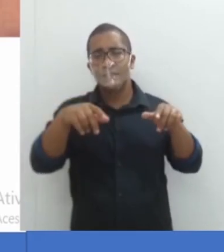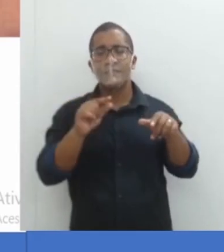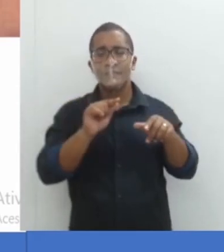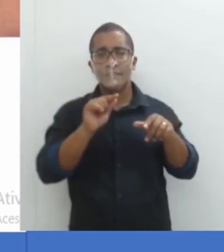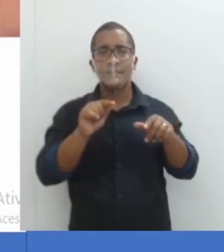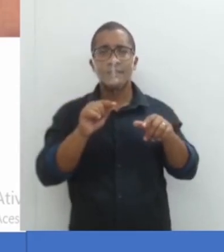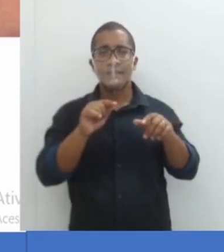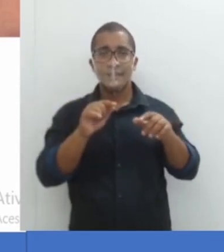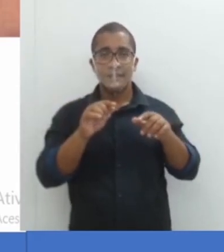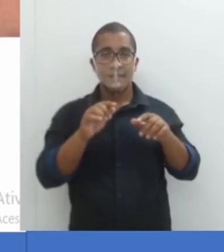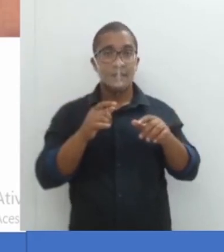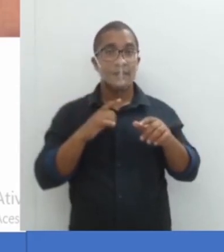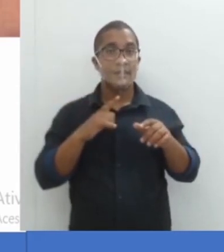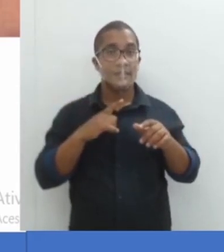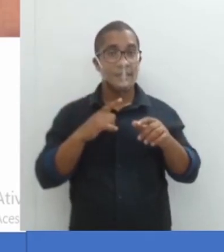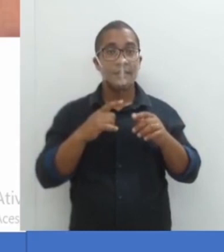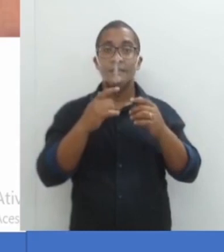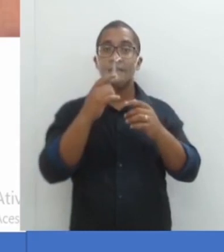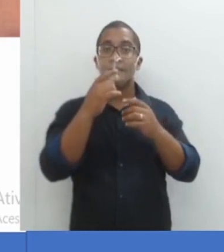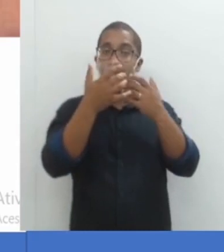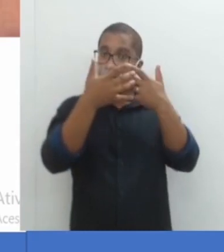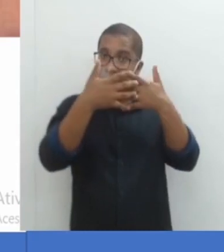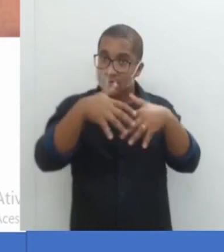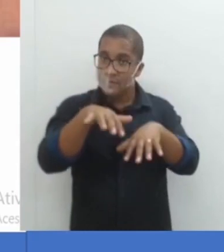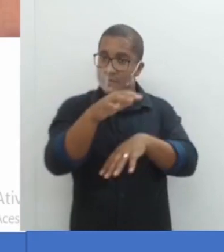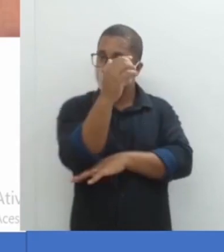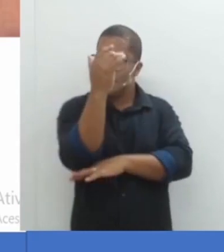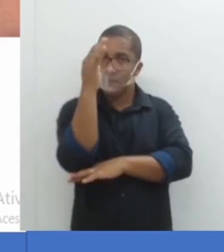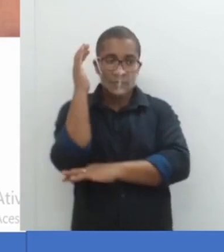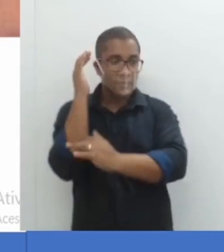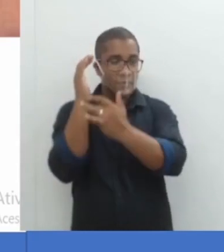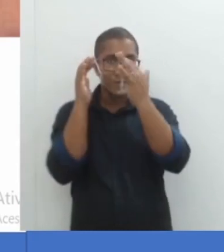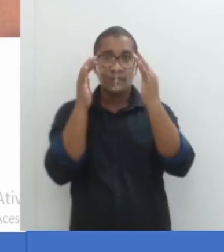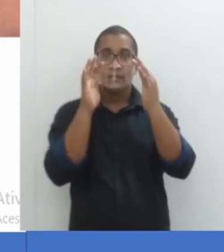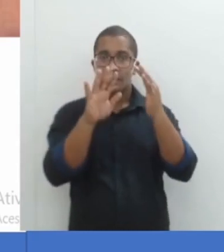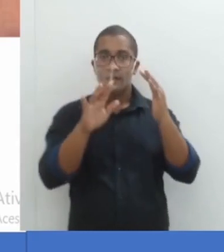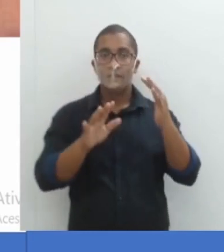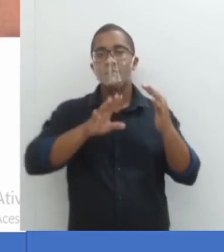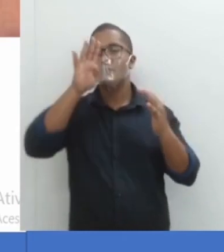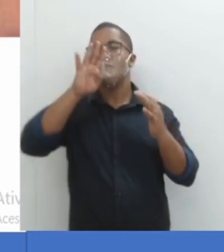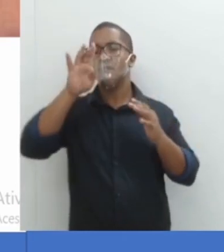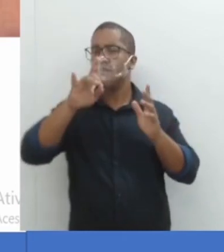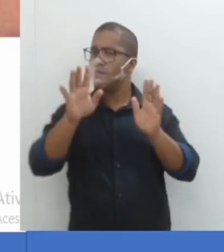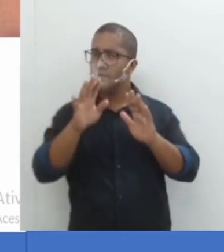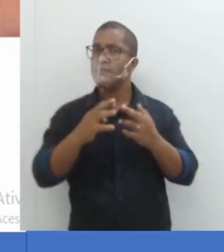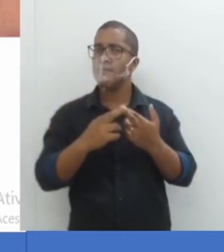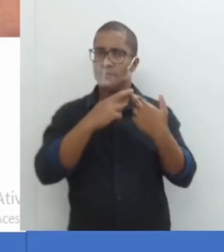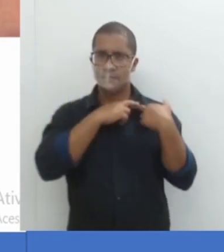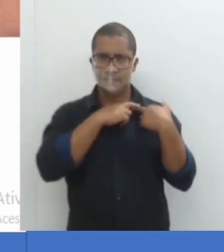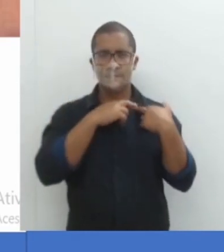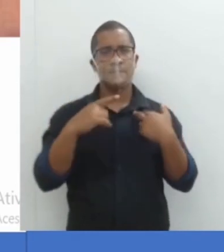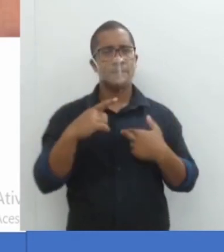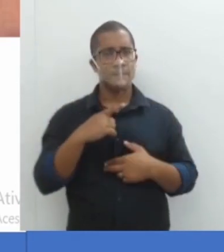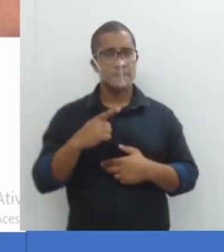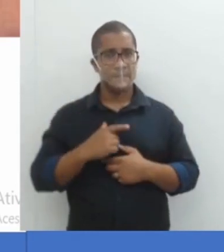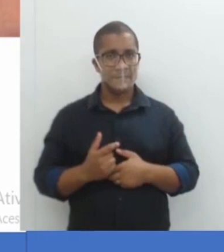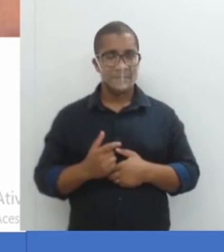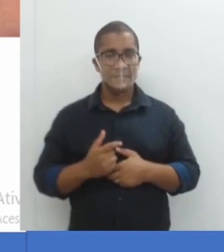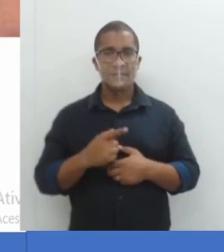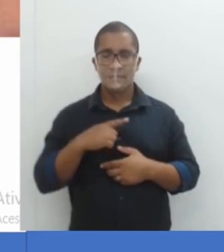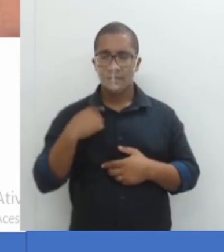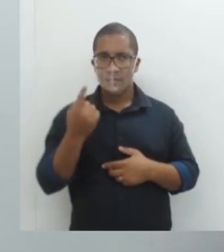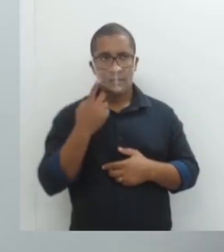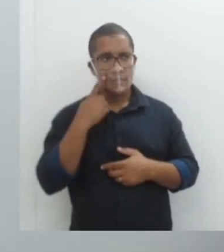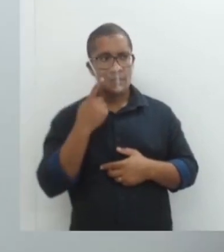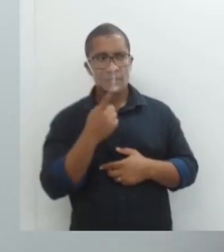da exploração da natureza com responsabilidade. Uma das coisas que mais